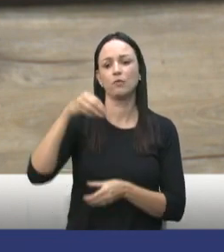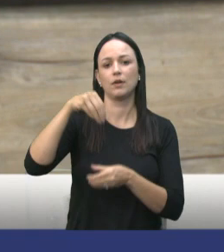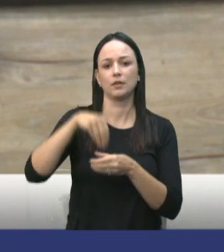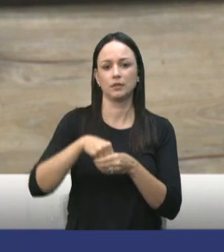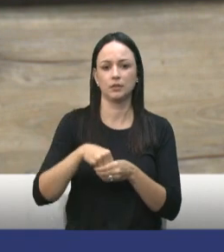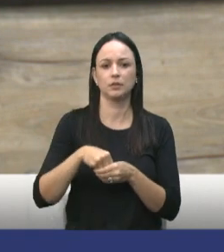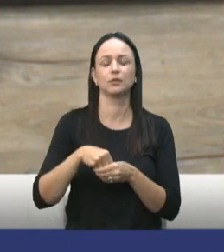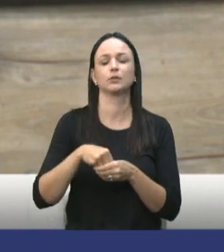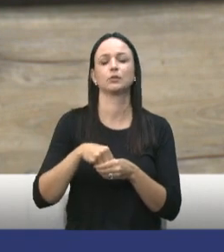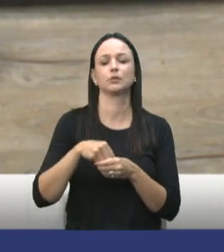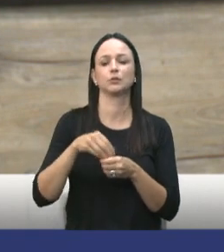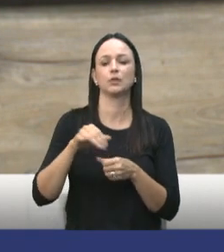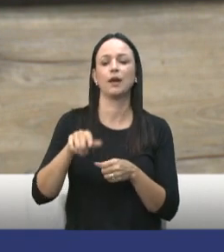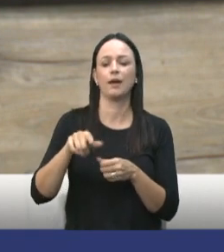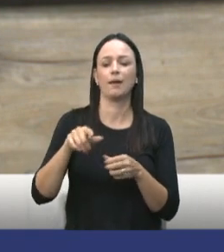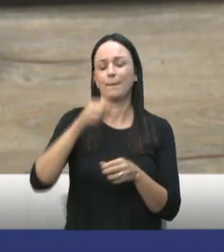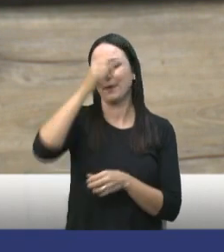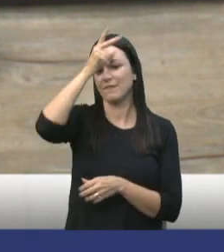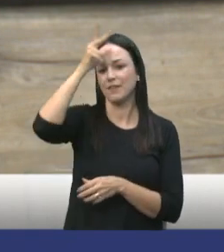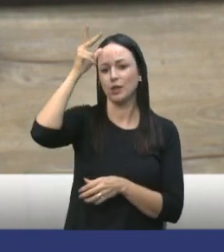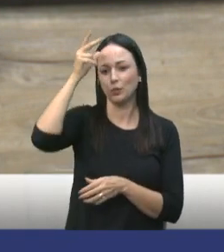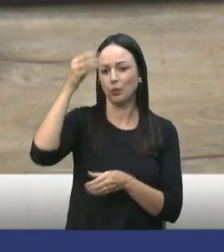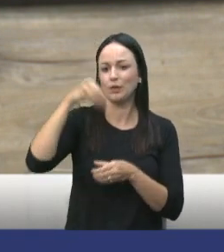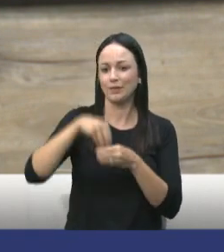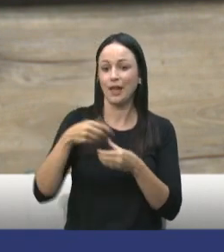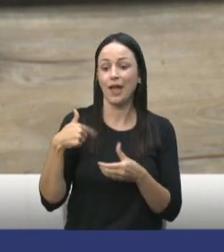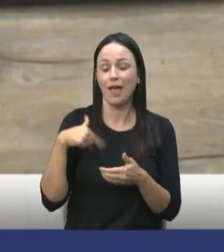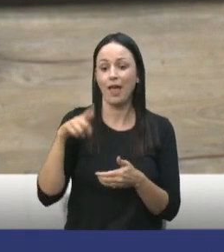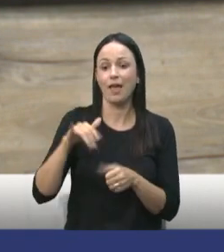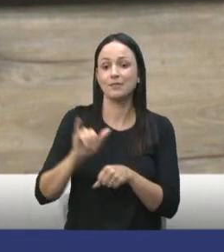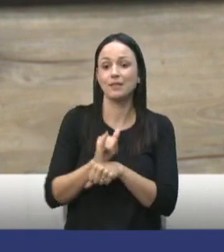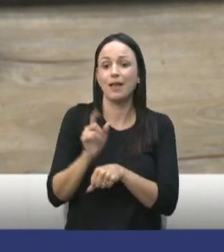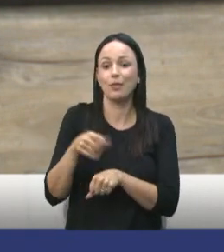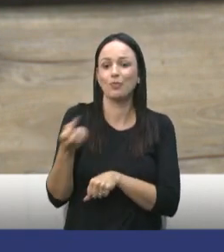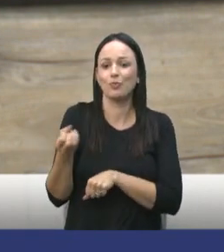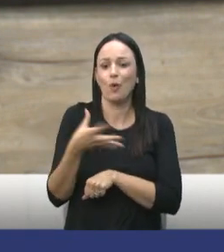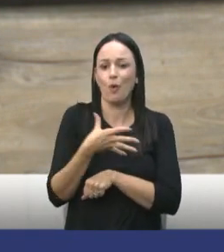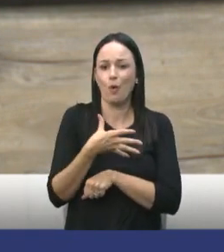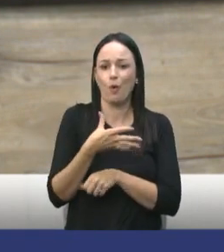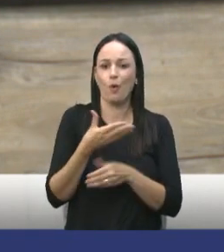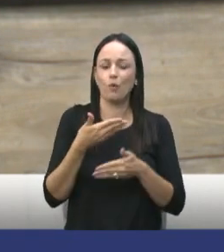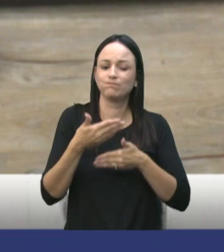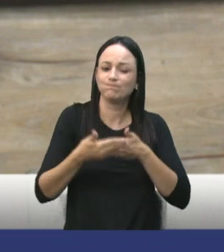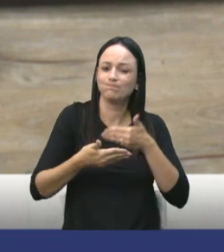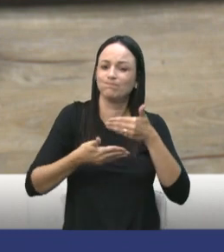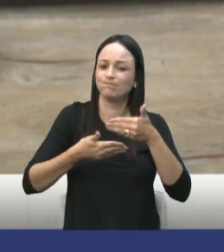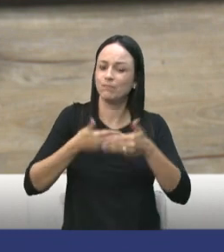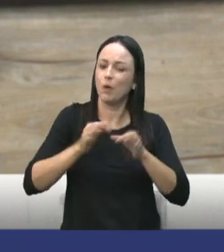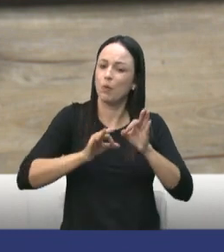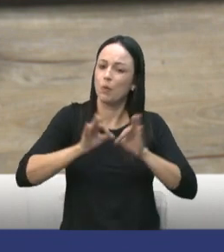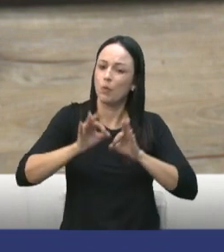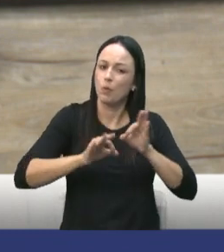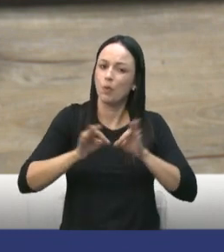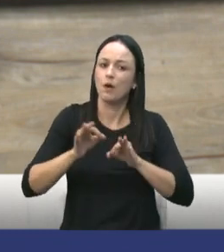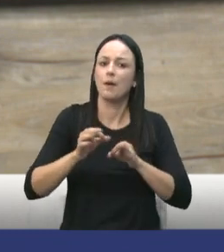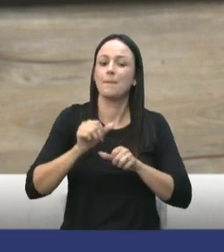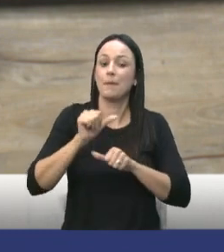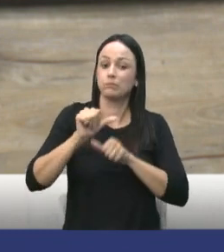da estrutura administrativa da Prefeitura, então ela vem se estruturando para tentando se